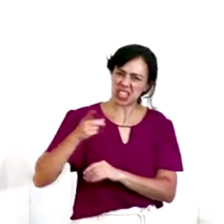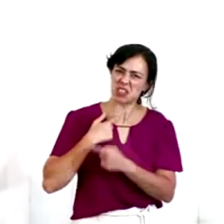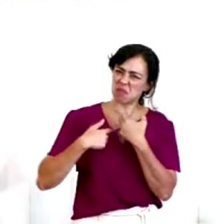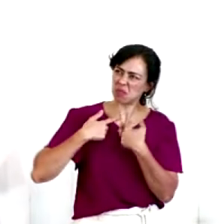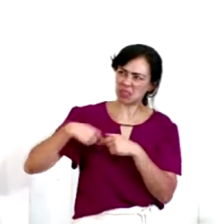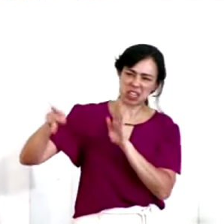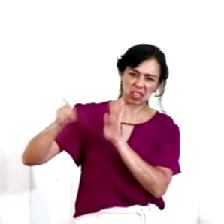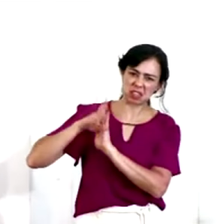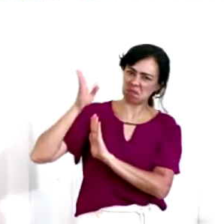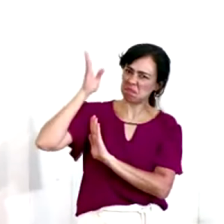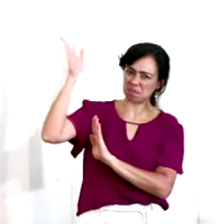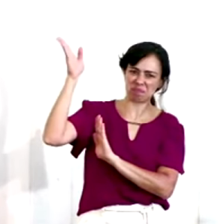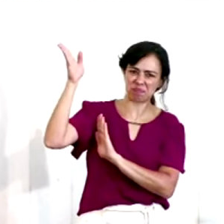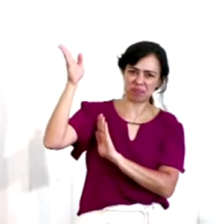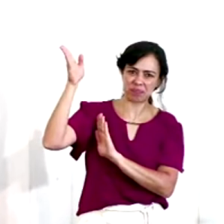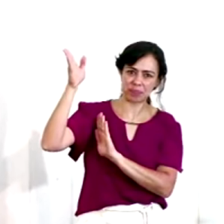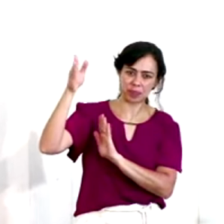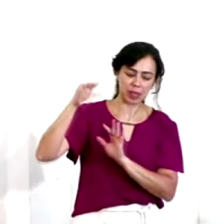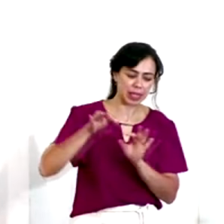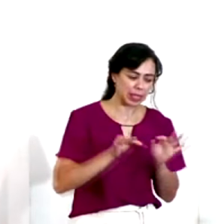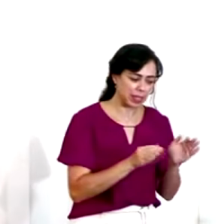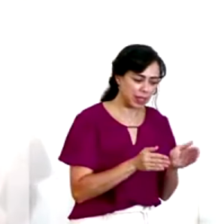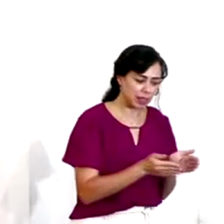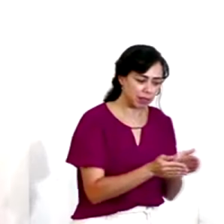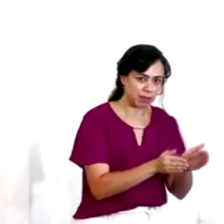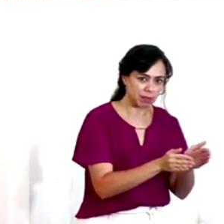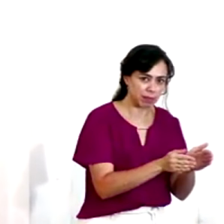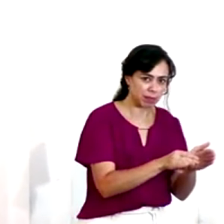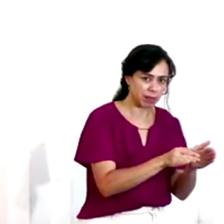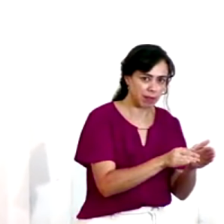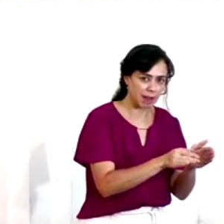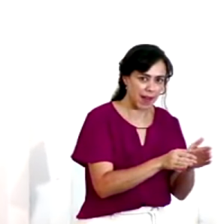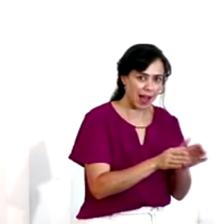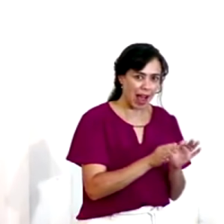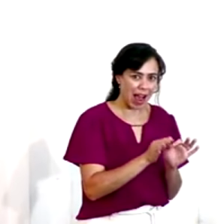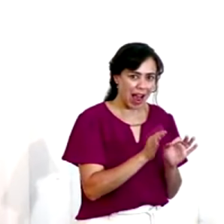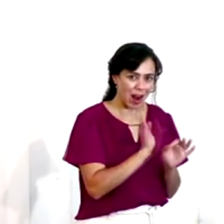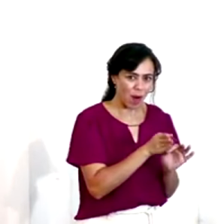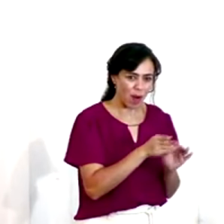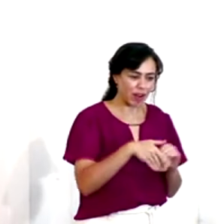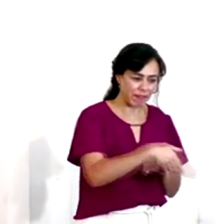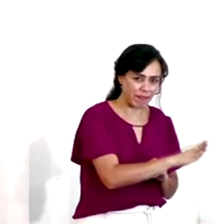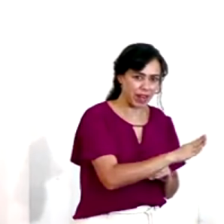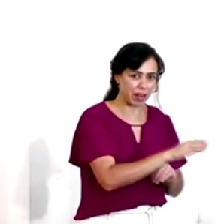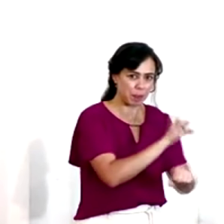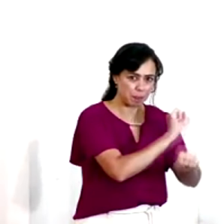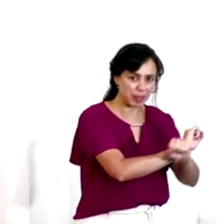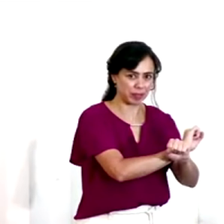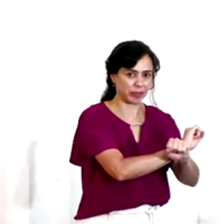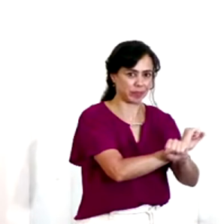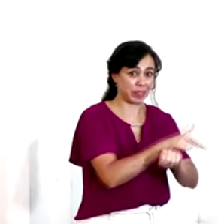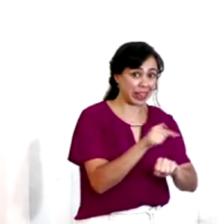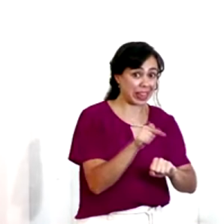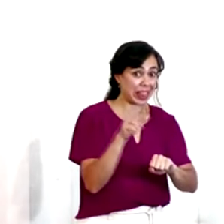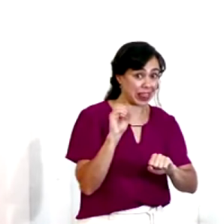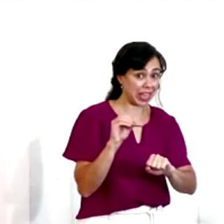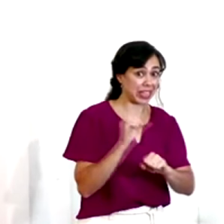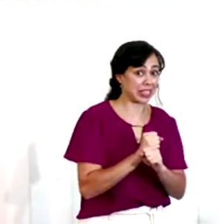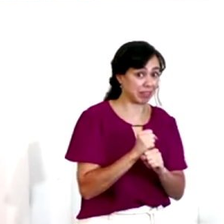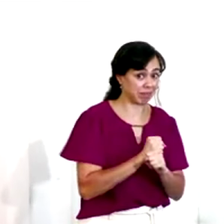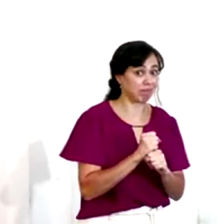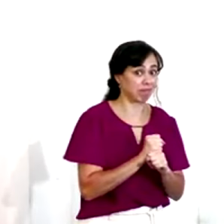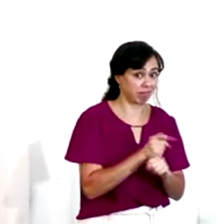de volta este povo a Judá. Depois de 70 anos como escravos em terra